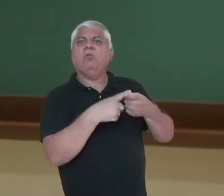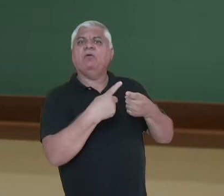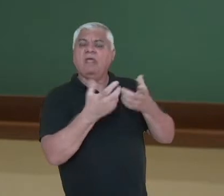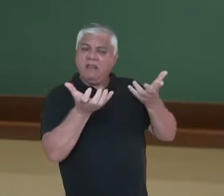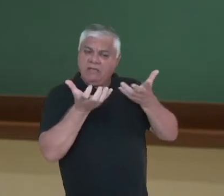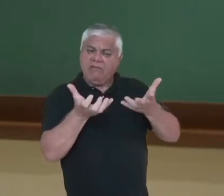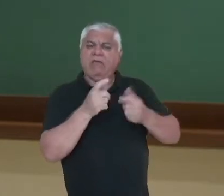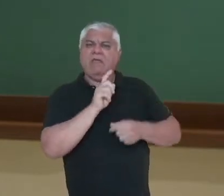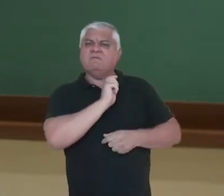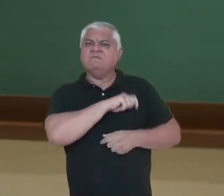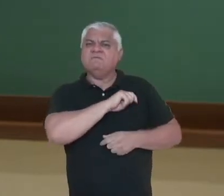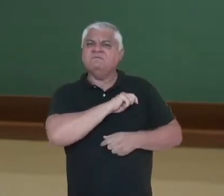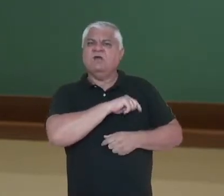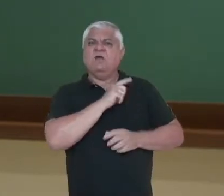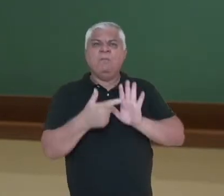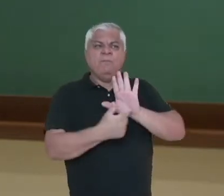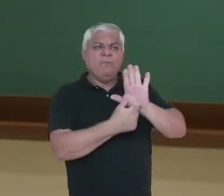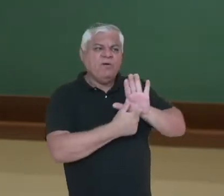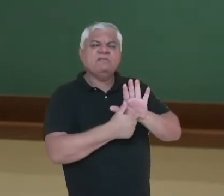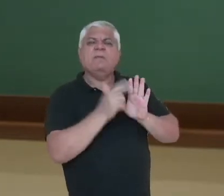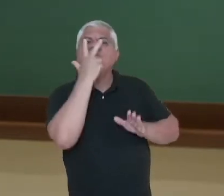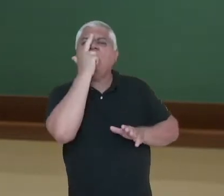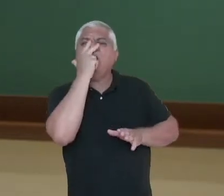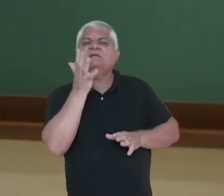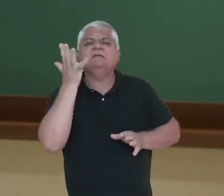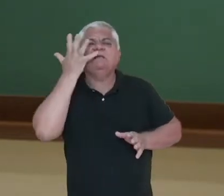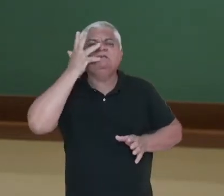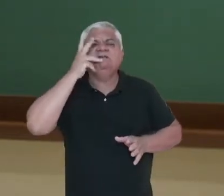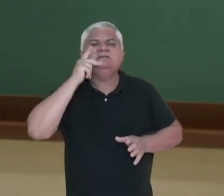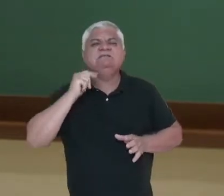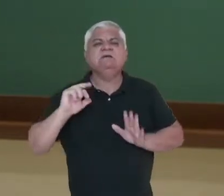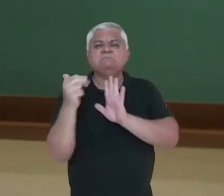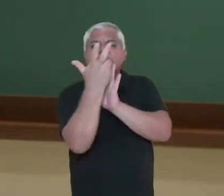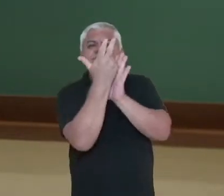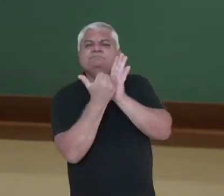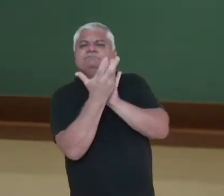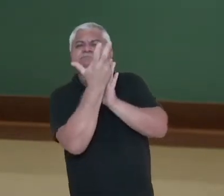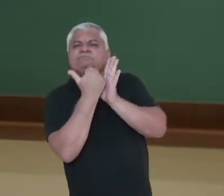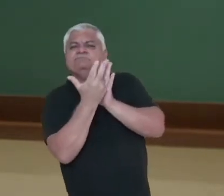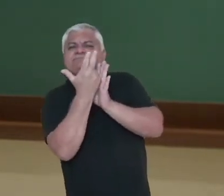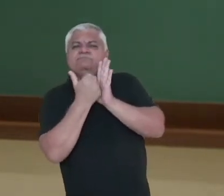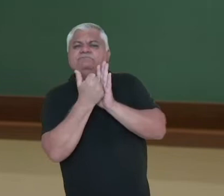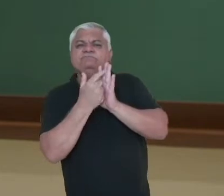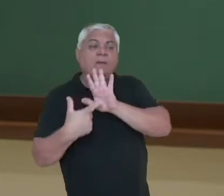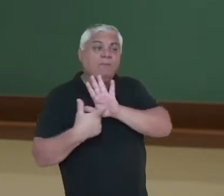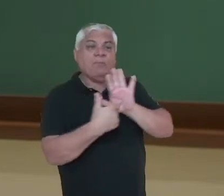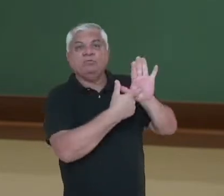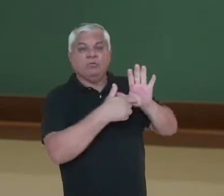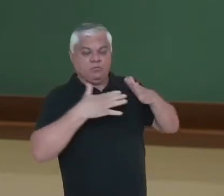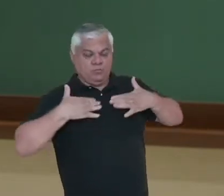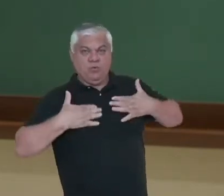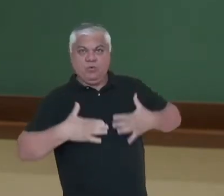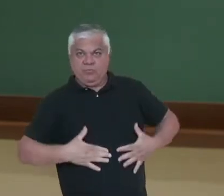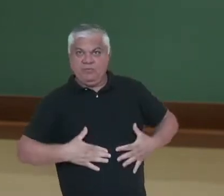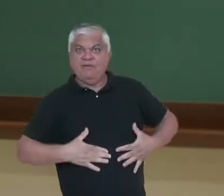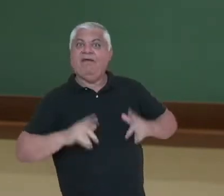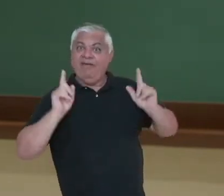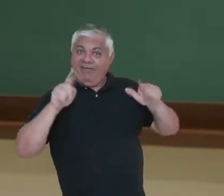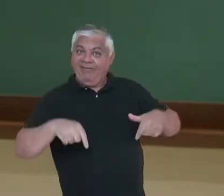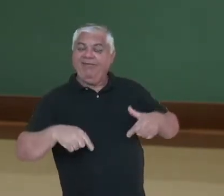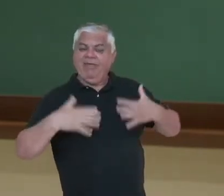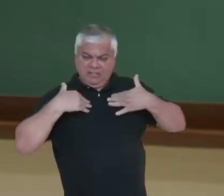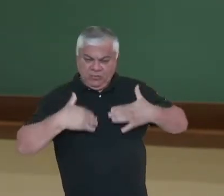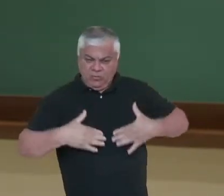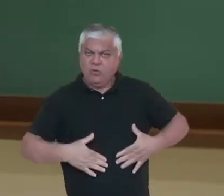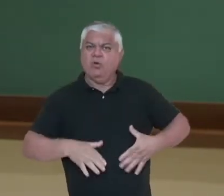eles queriam utilizar uma arte infantil para exatamente dar esse contraste cultural, eles acharam interessante usar o corpo. E o corpo é uma superfície que